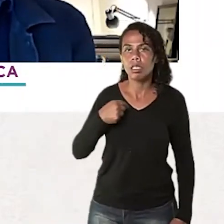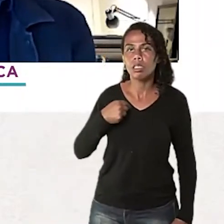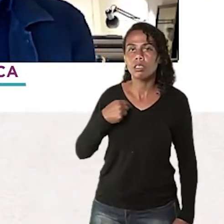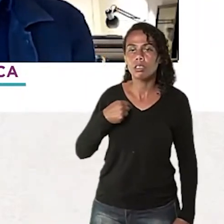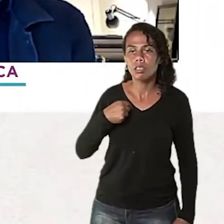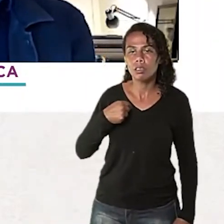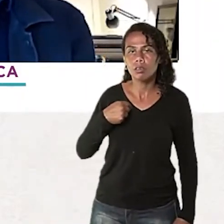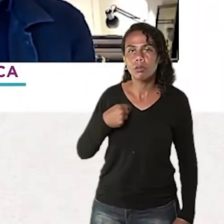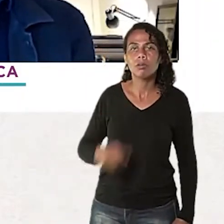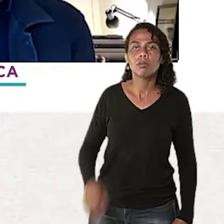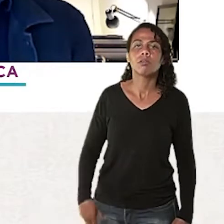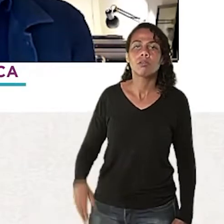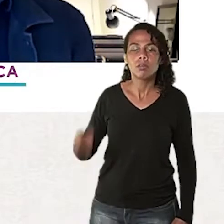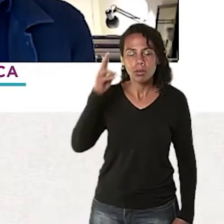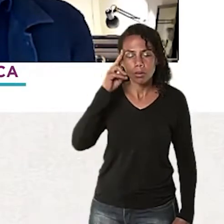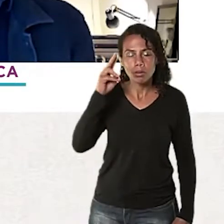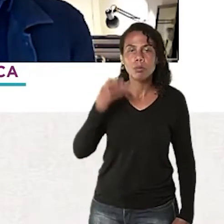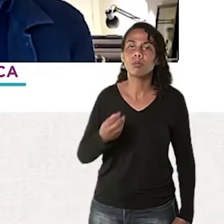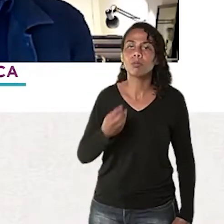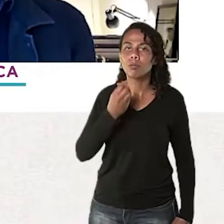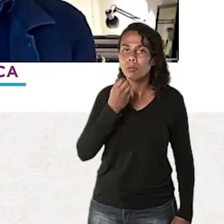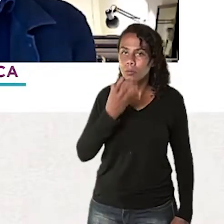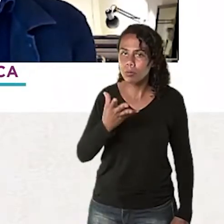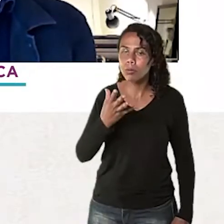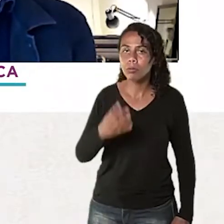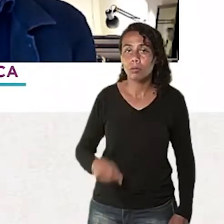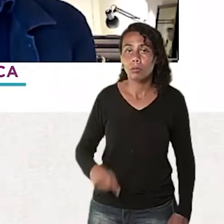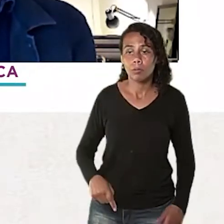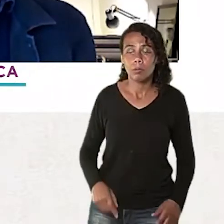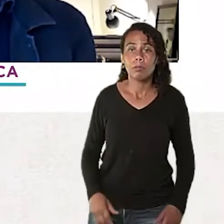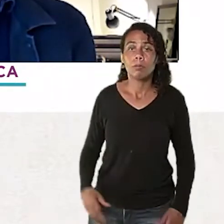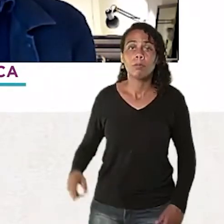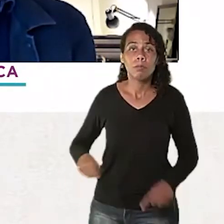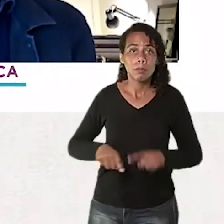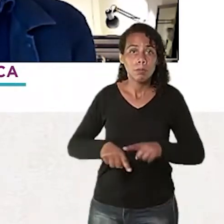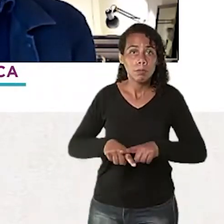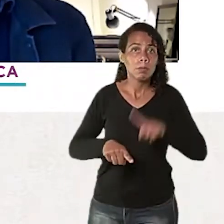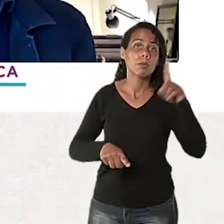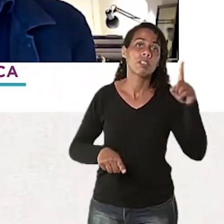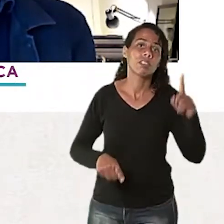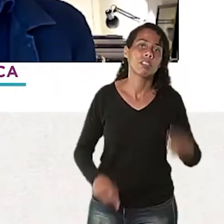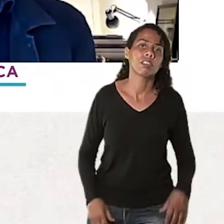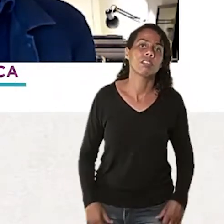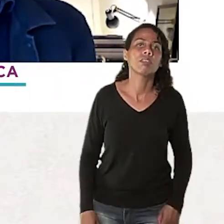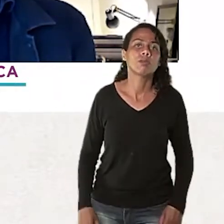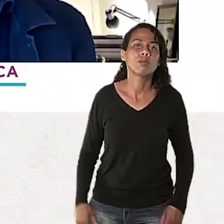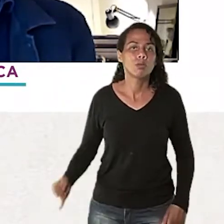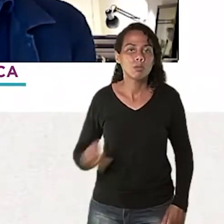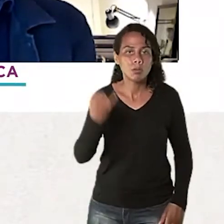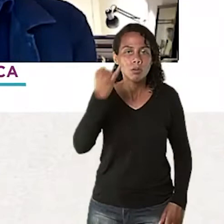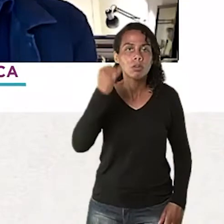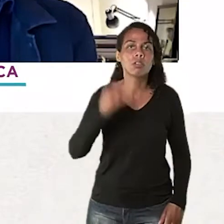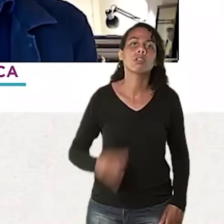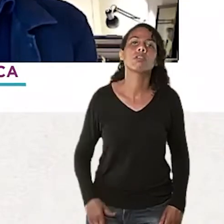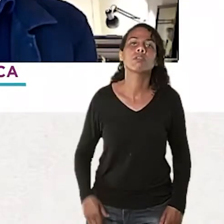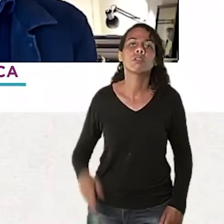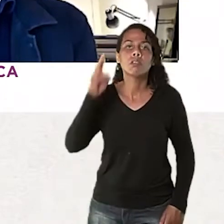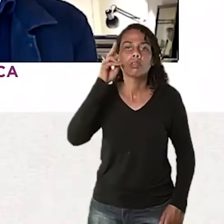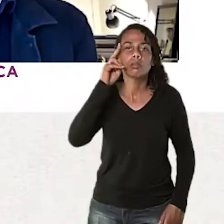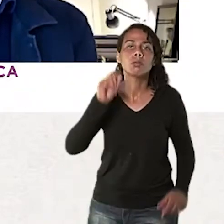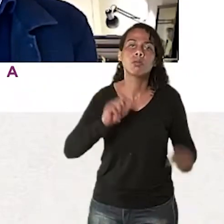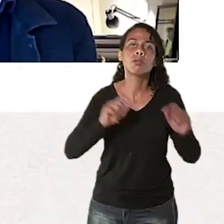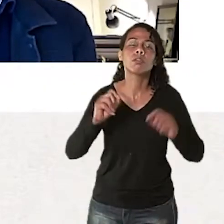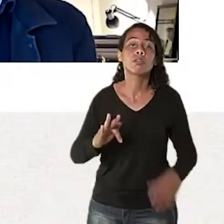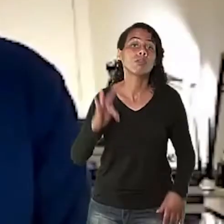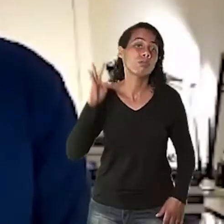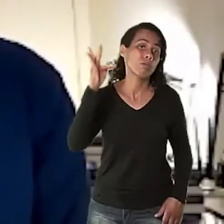ao mundo, como a gente vai navegar pelas cidades, né? Porque eu acho que esse livro também é fruto de uma experiência de